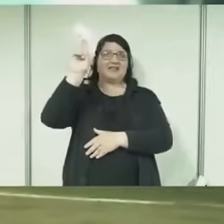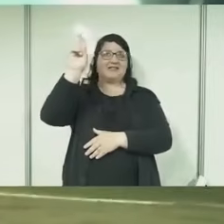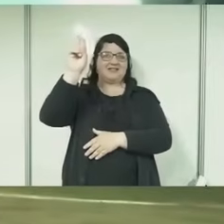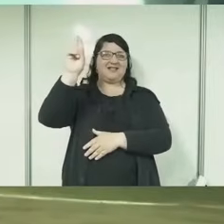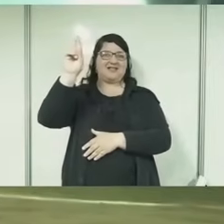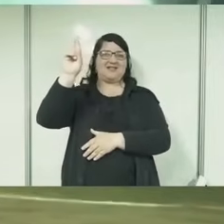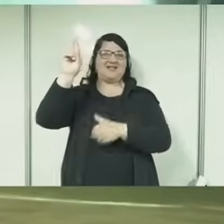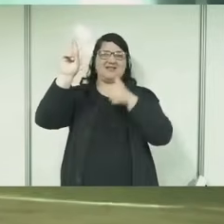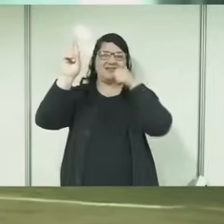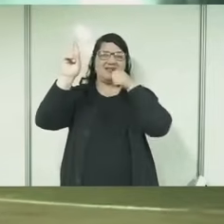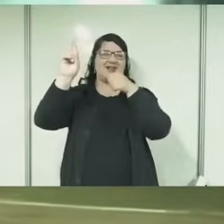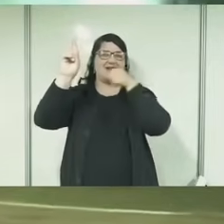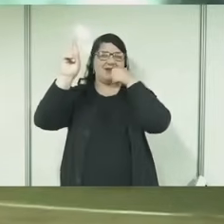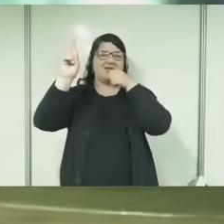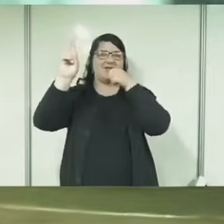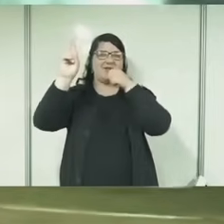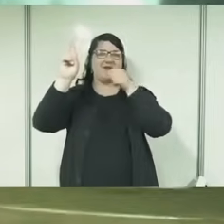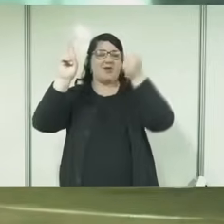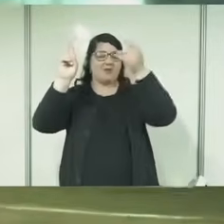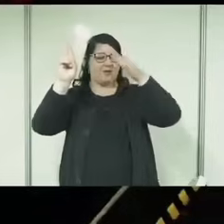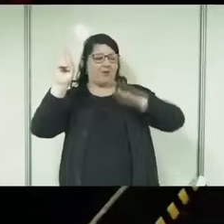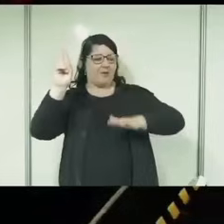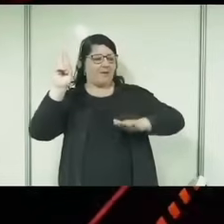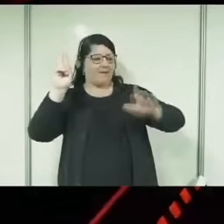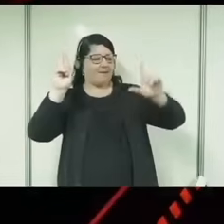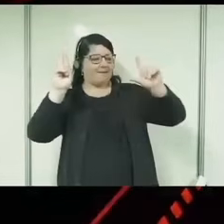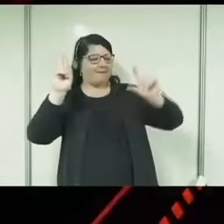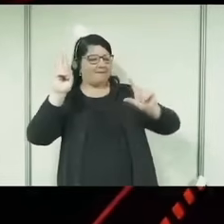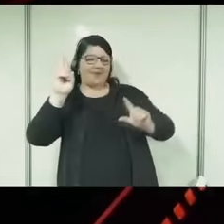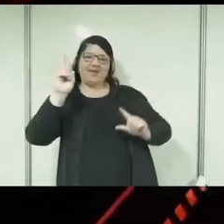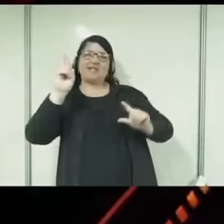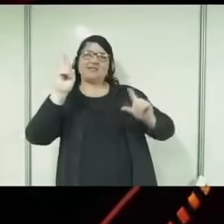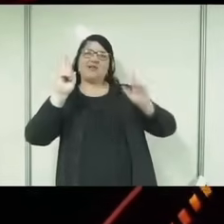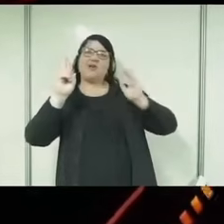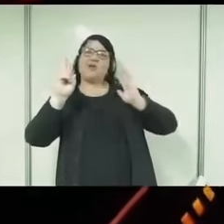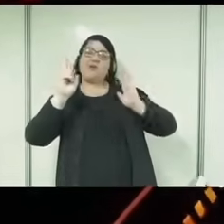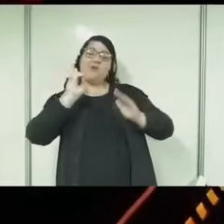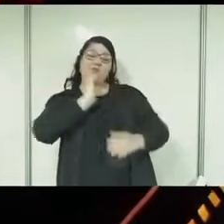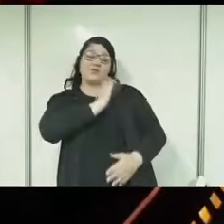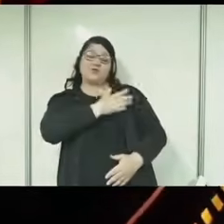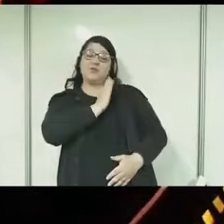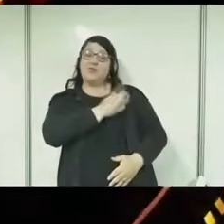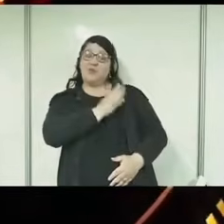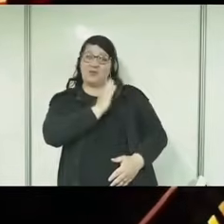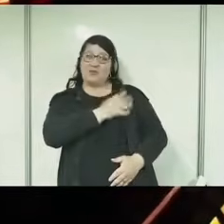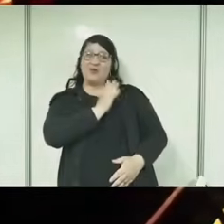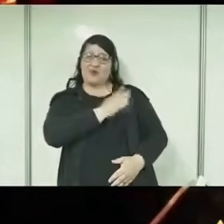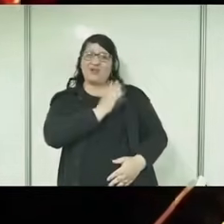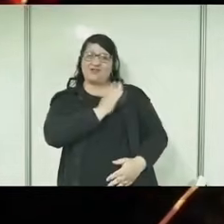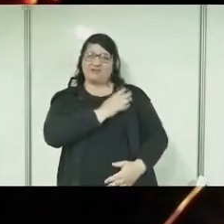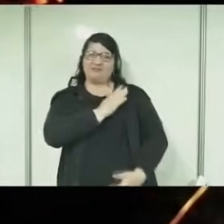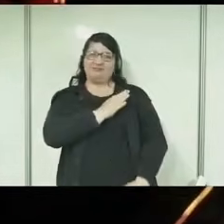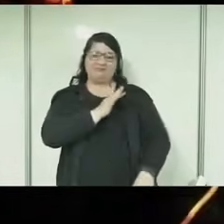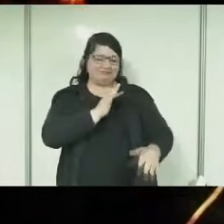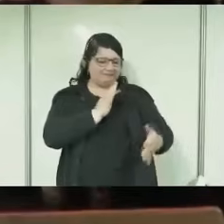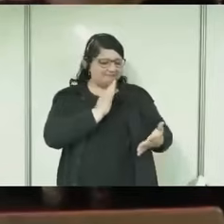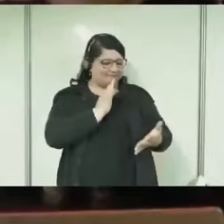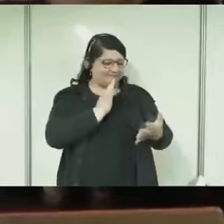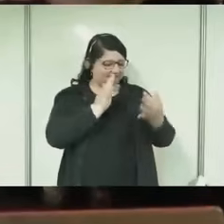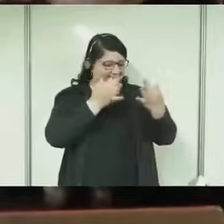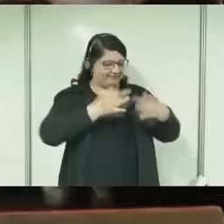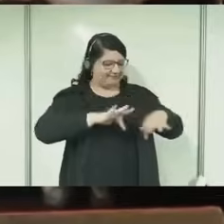mais pequeninos, dos corações machucados sem luz. És